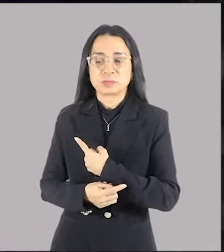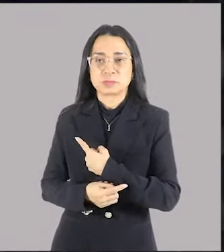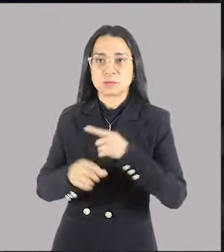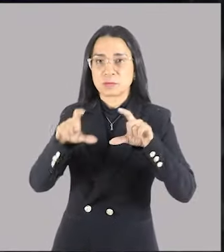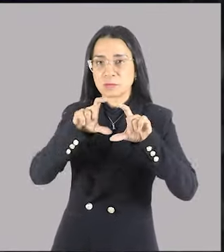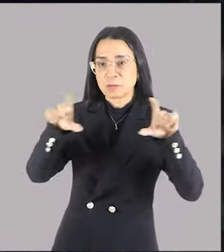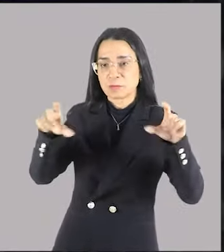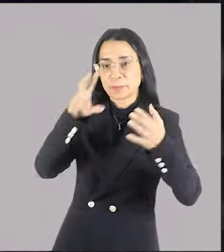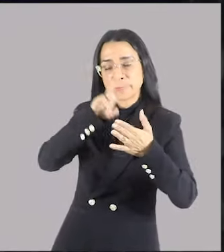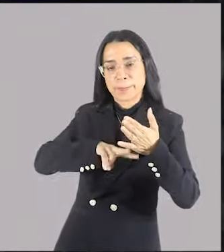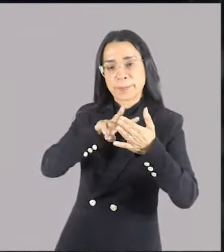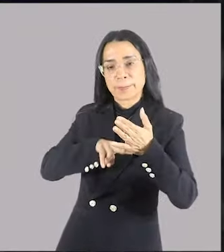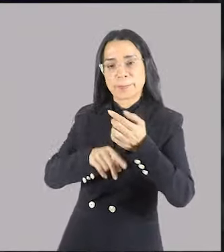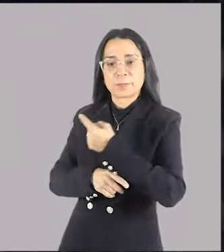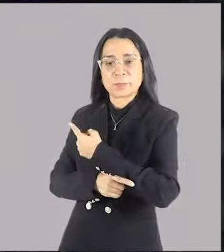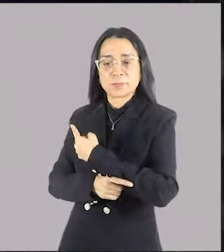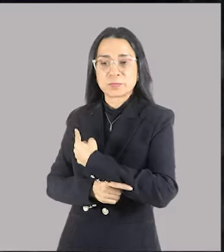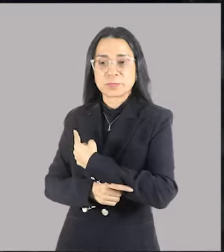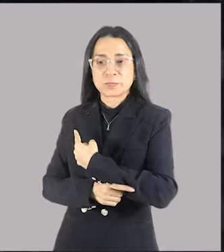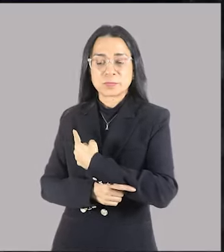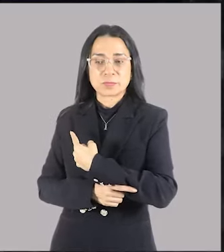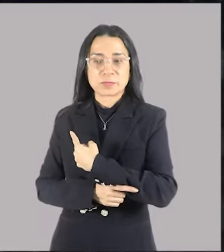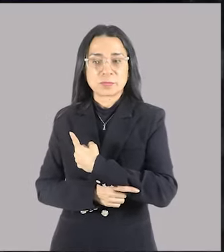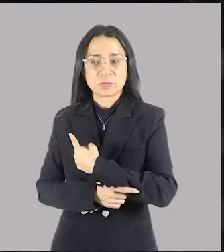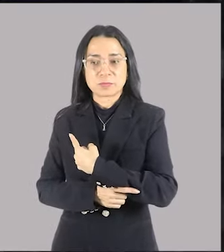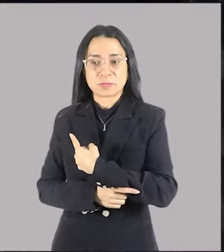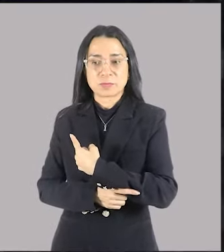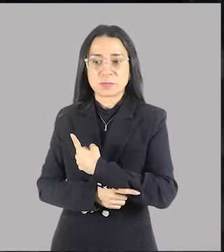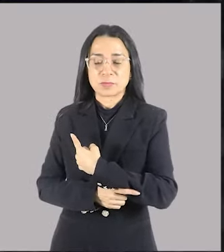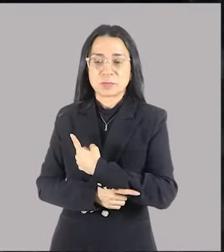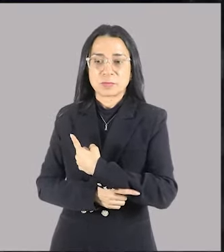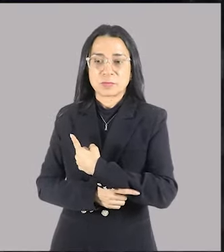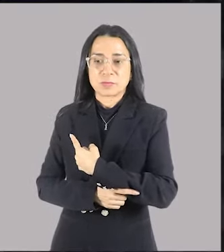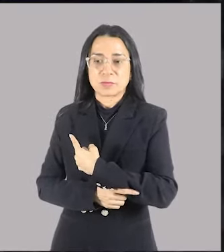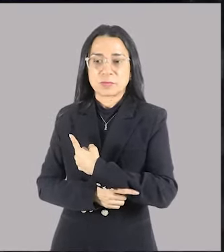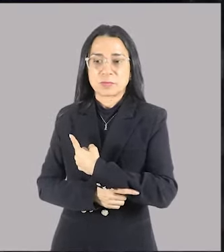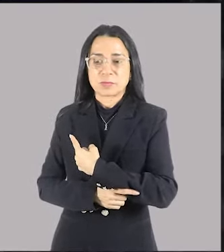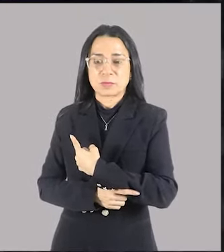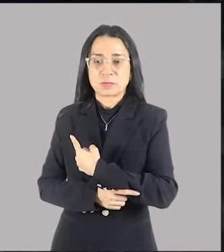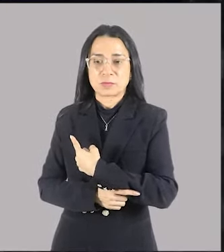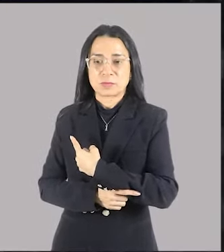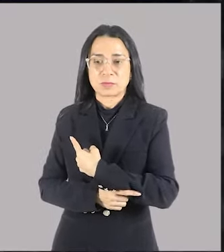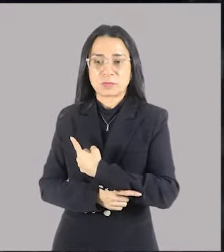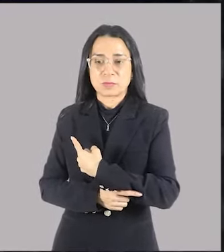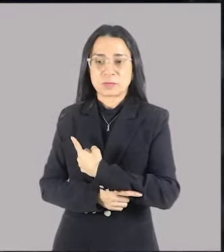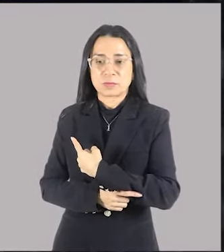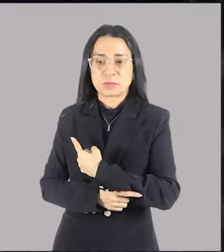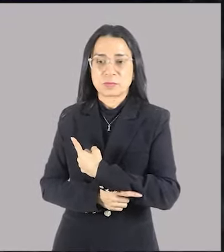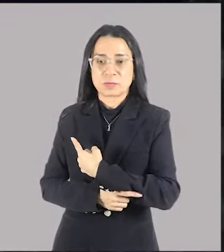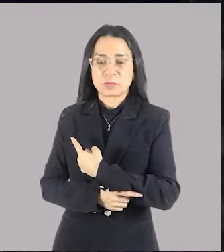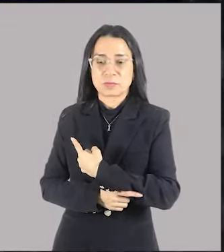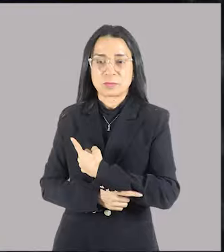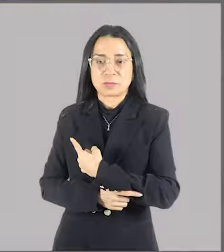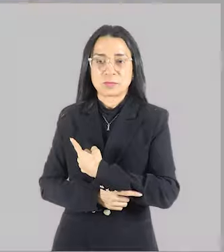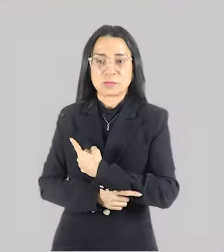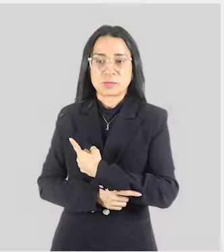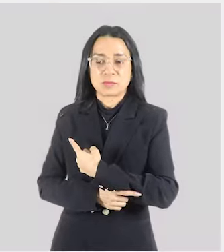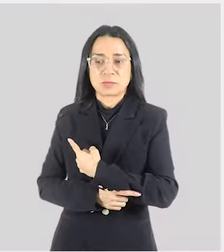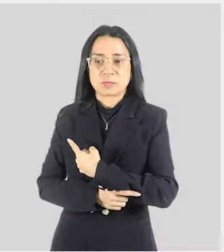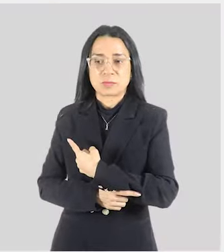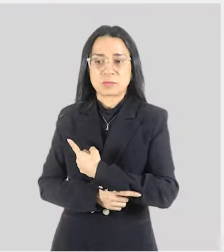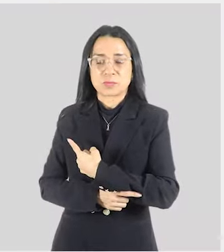concedida a determinados agentes algumas carreiras portanto é uma garantia maior de estabilidade